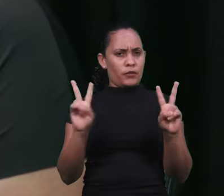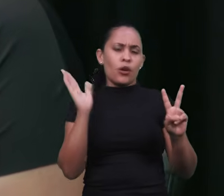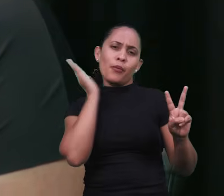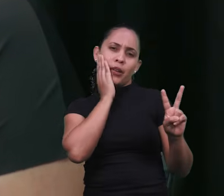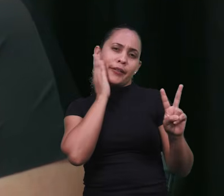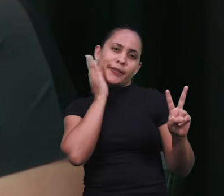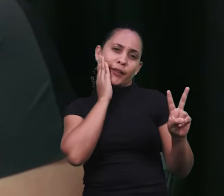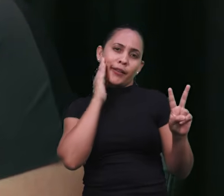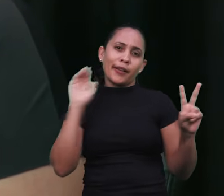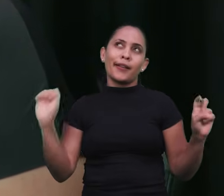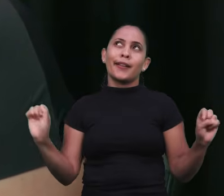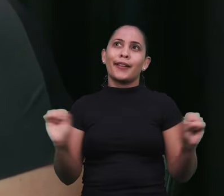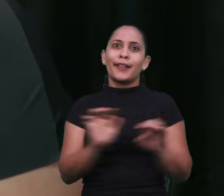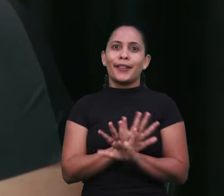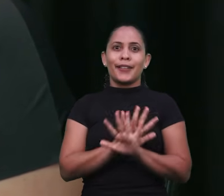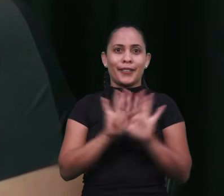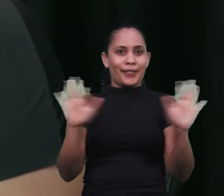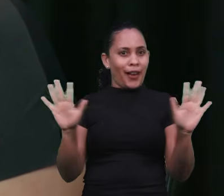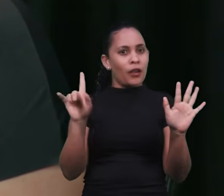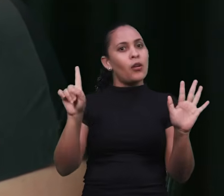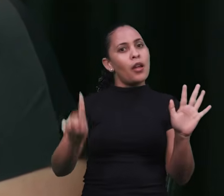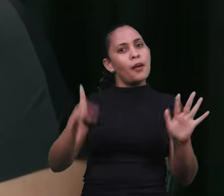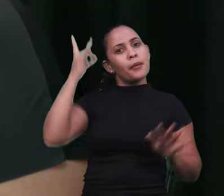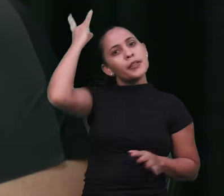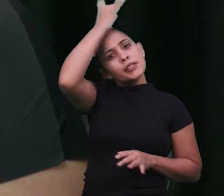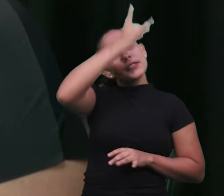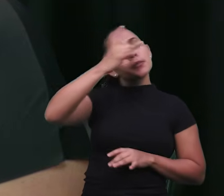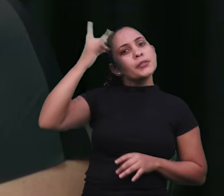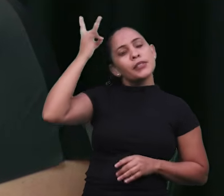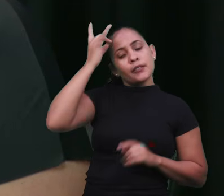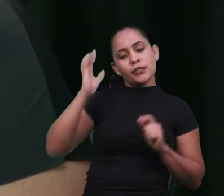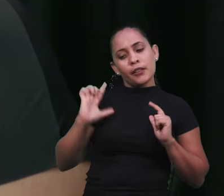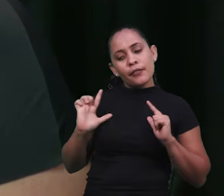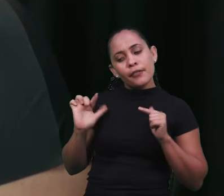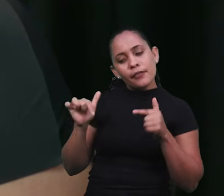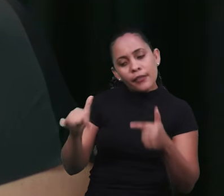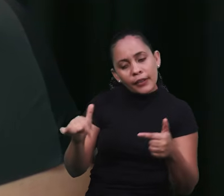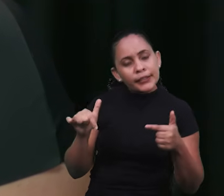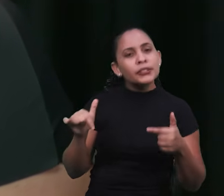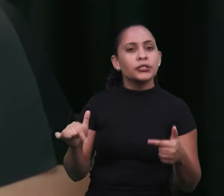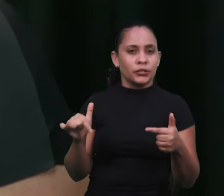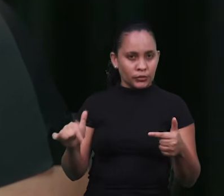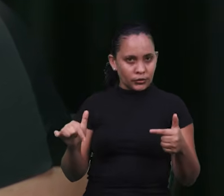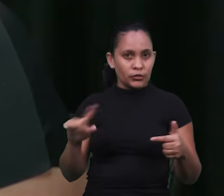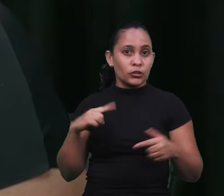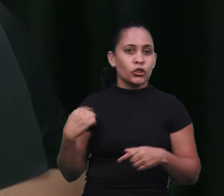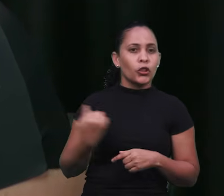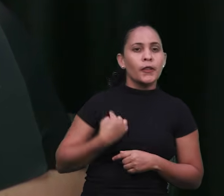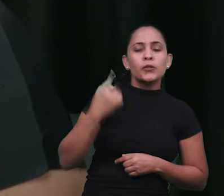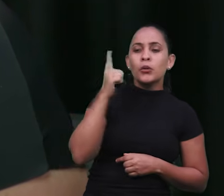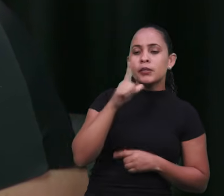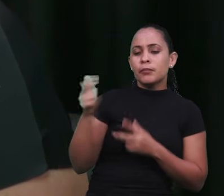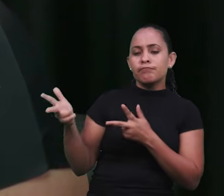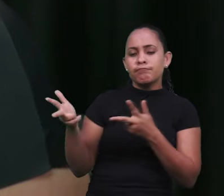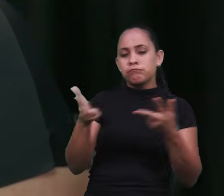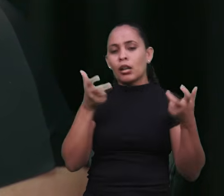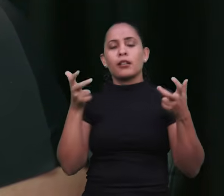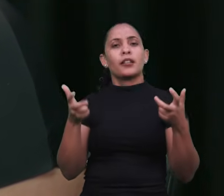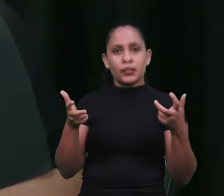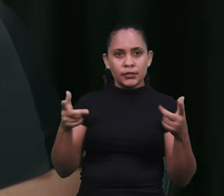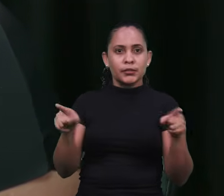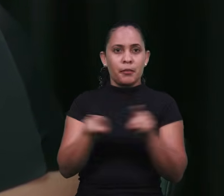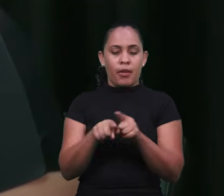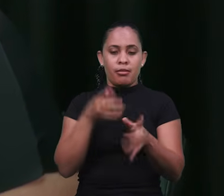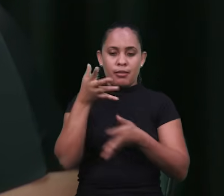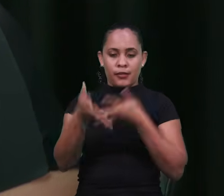entender melhor desse jeito. Então, isso é o Espírito Santo que vai trazendo esses detalhes para a gente e a gente consegue perceber isso